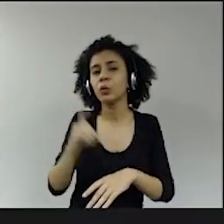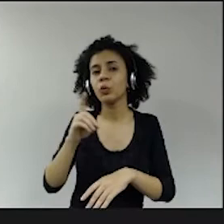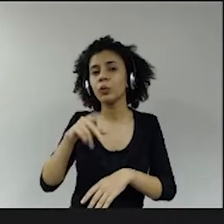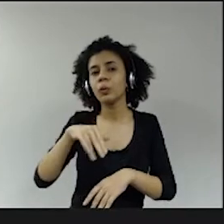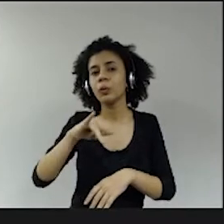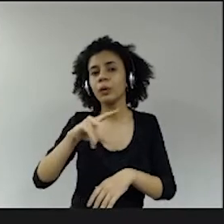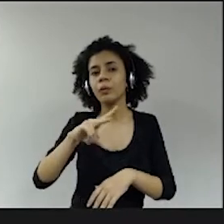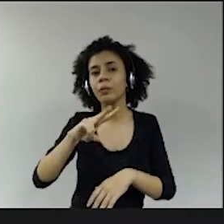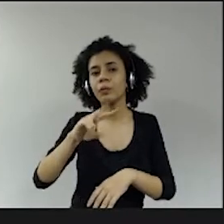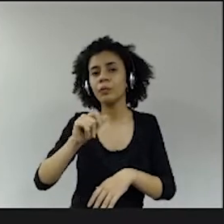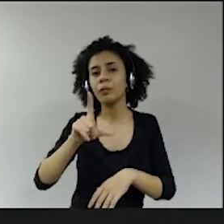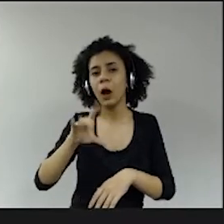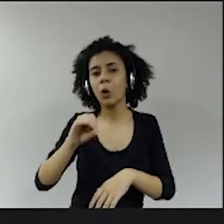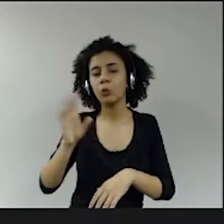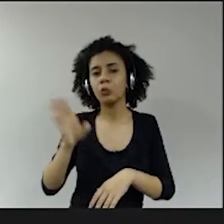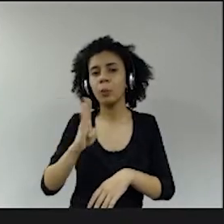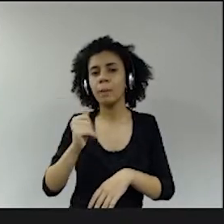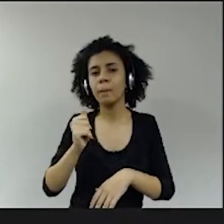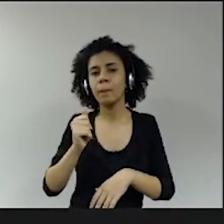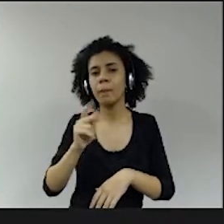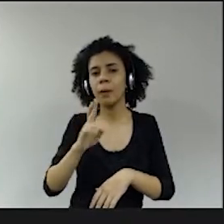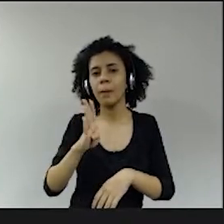Nivaldo Barbosa da Silva Júnior.